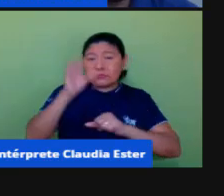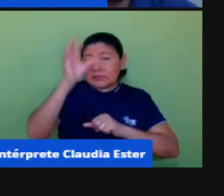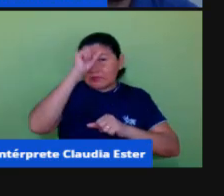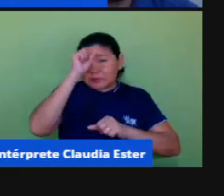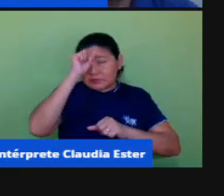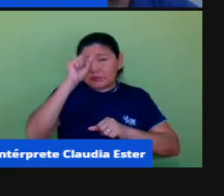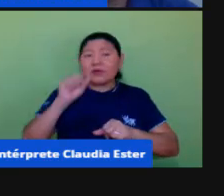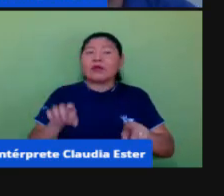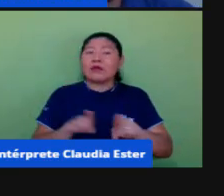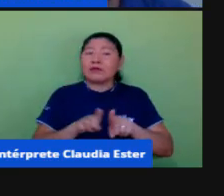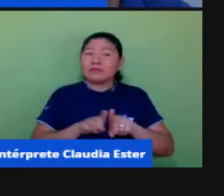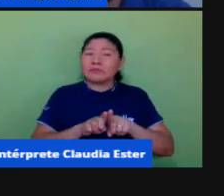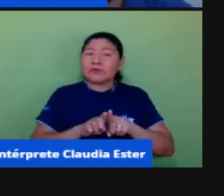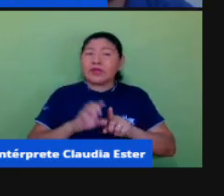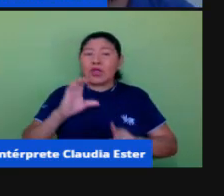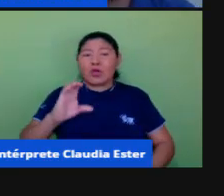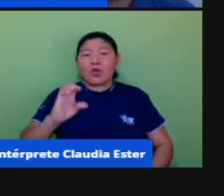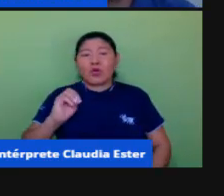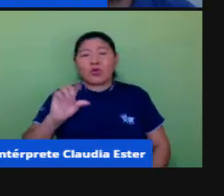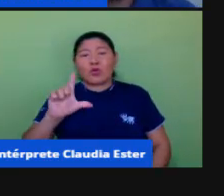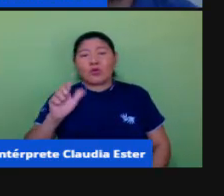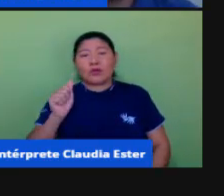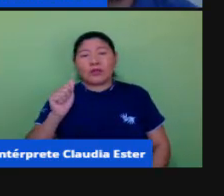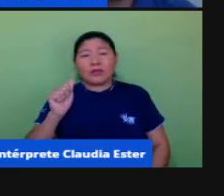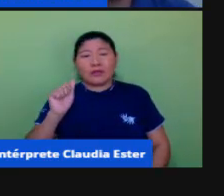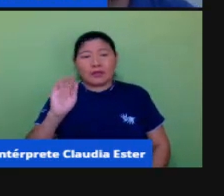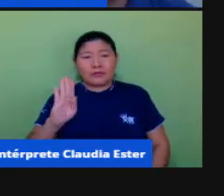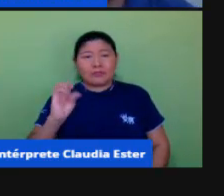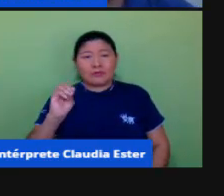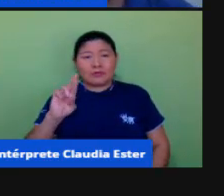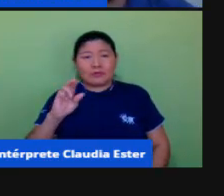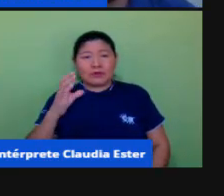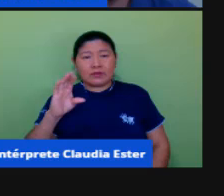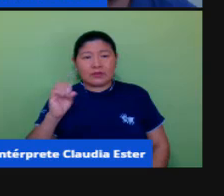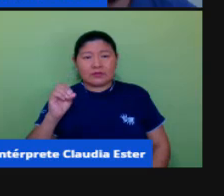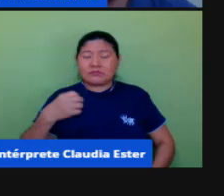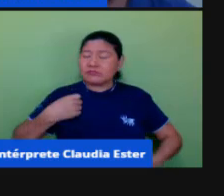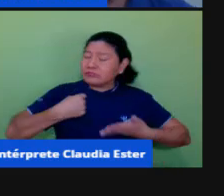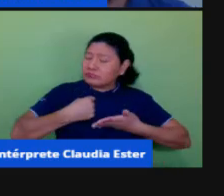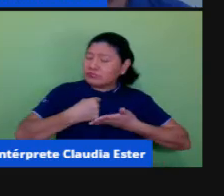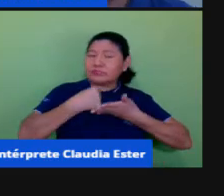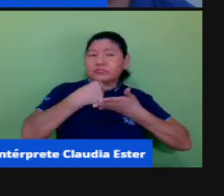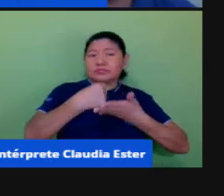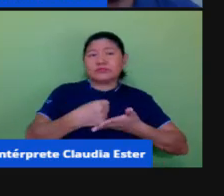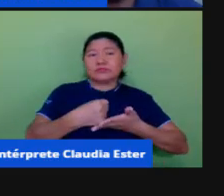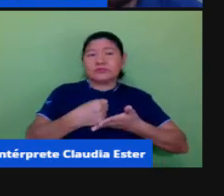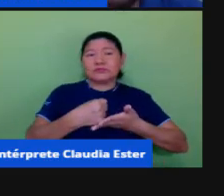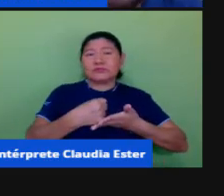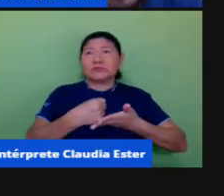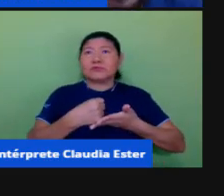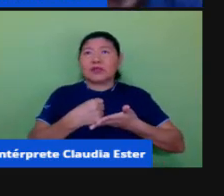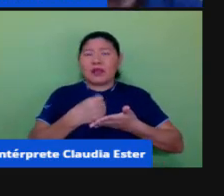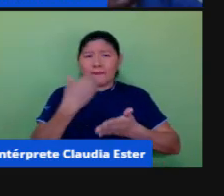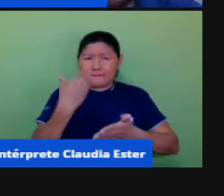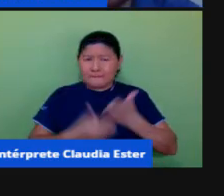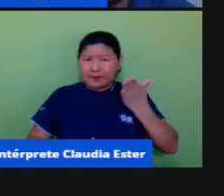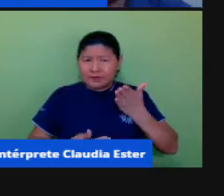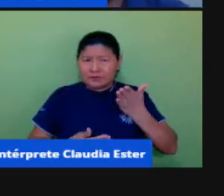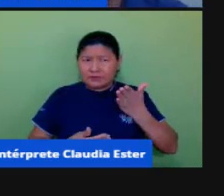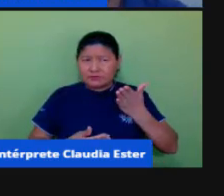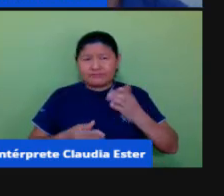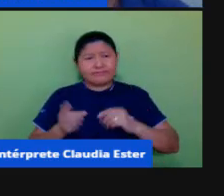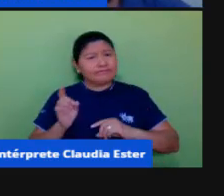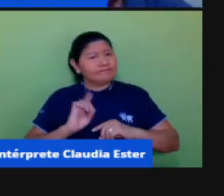então, a competição, ela não é que ela perde espaço, mas a colaboração ela passa a ser muito importante